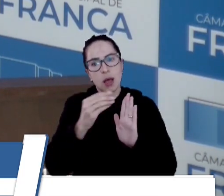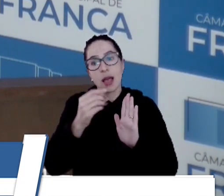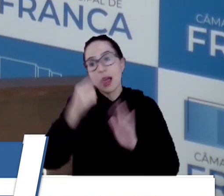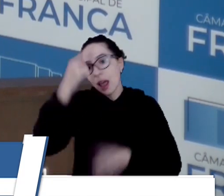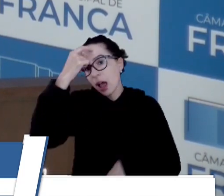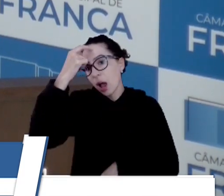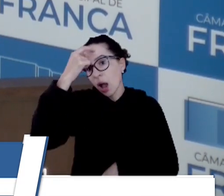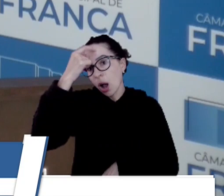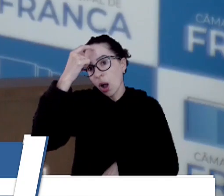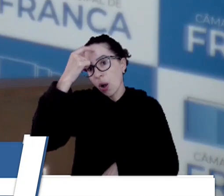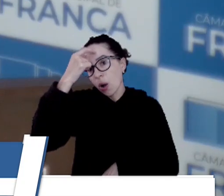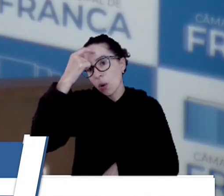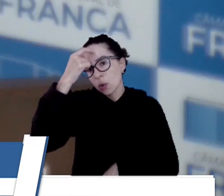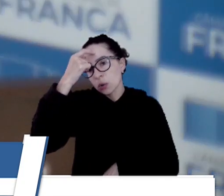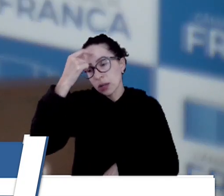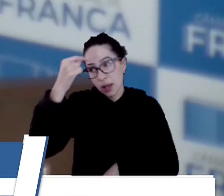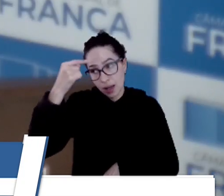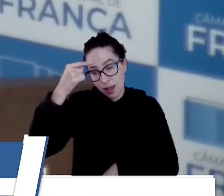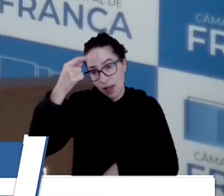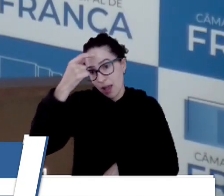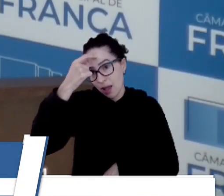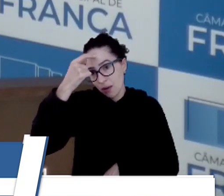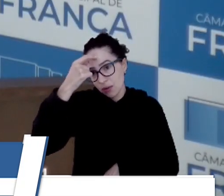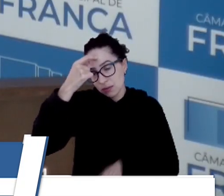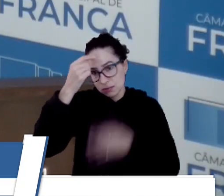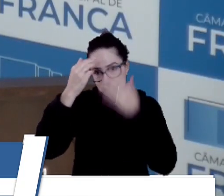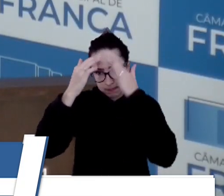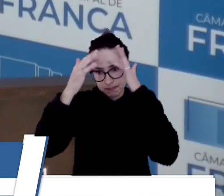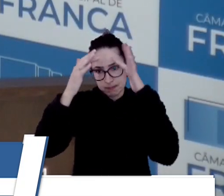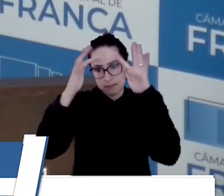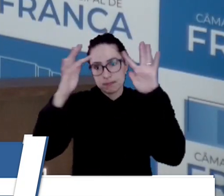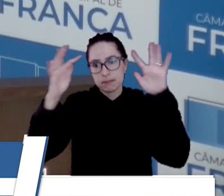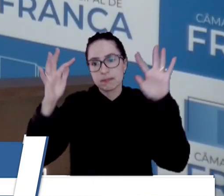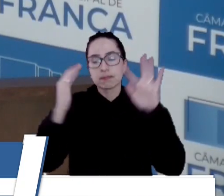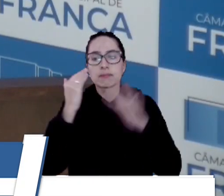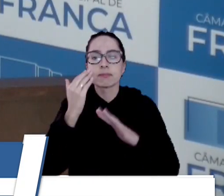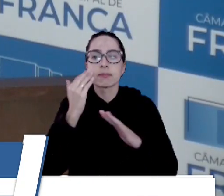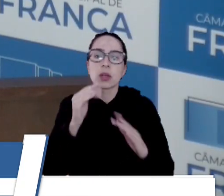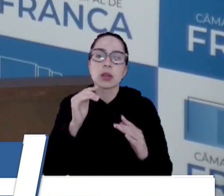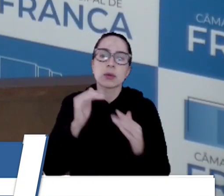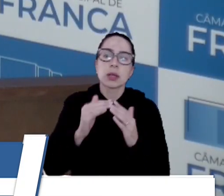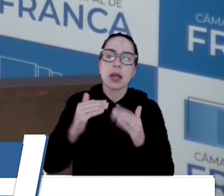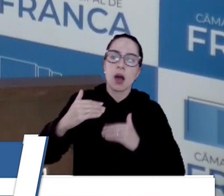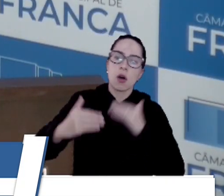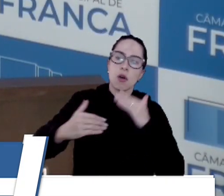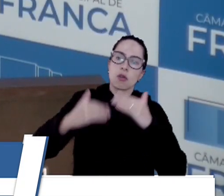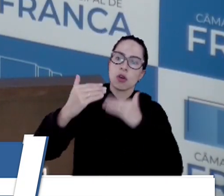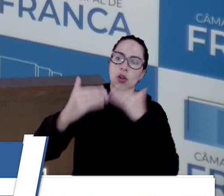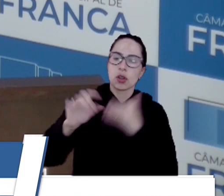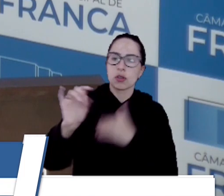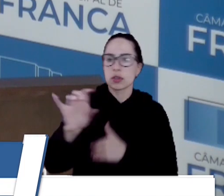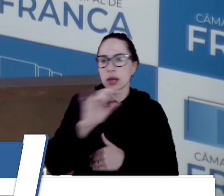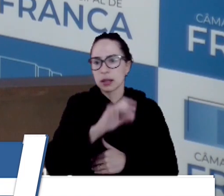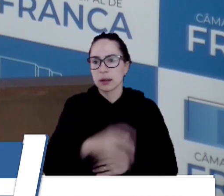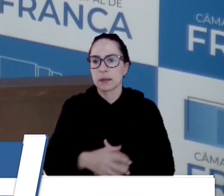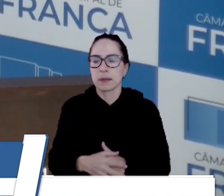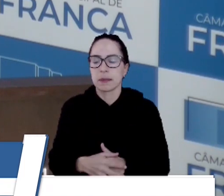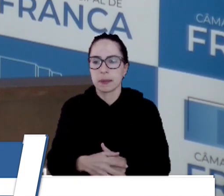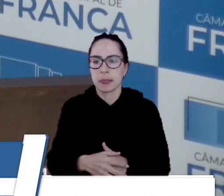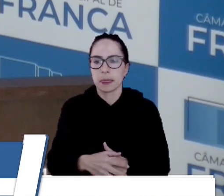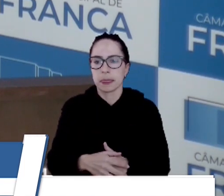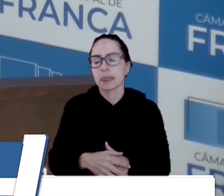e ela compreende em sua pureza de acordo com a evolução intelecto-moral. O